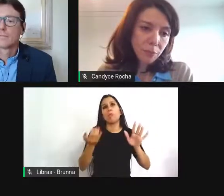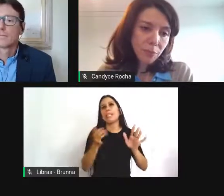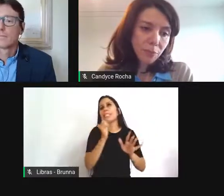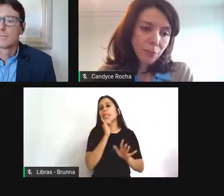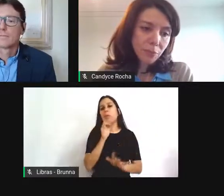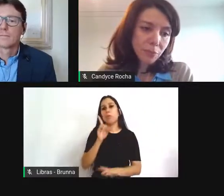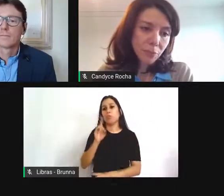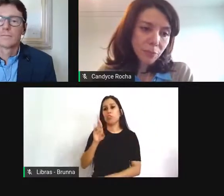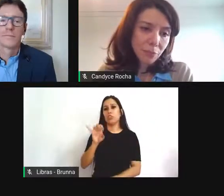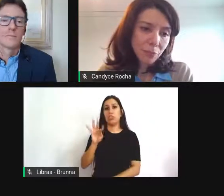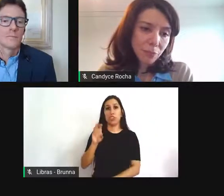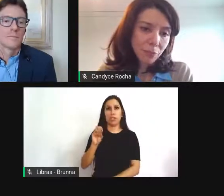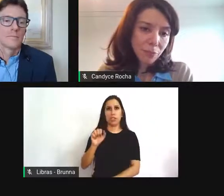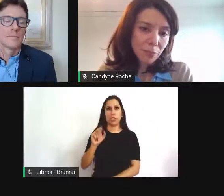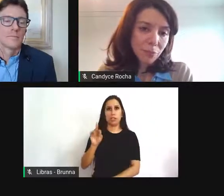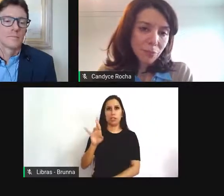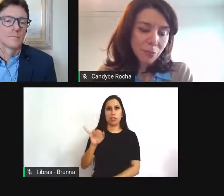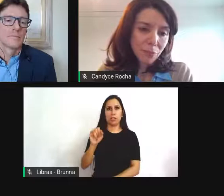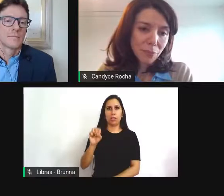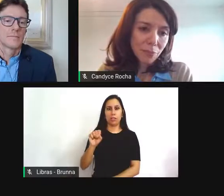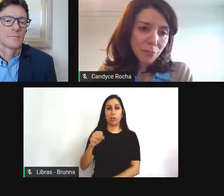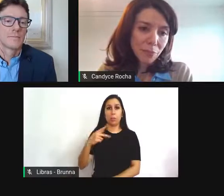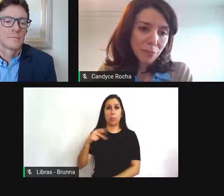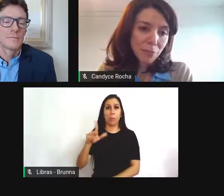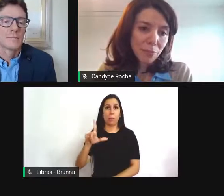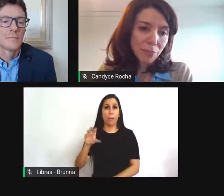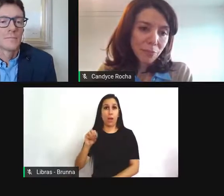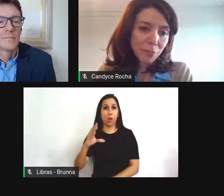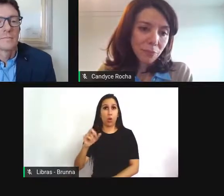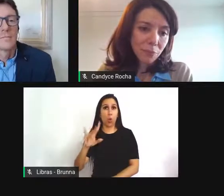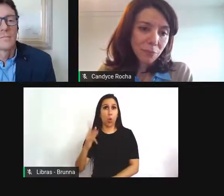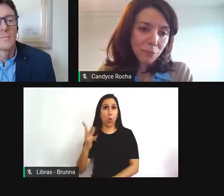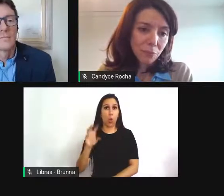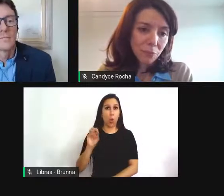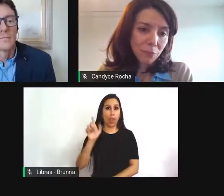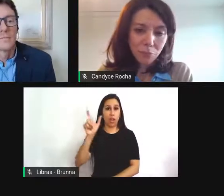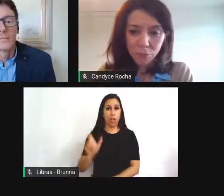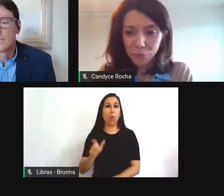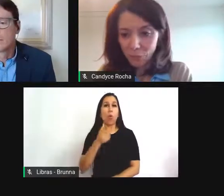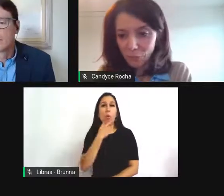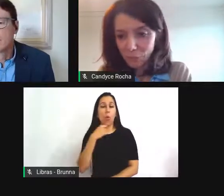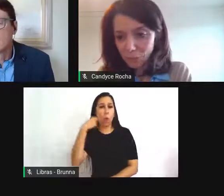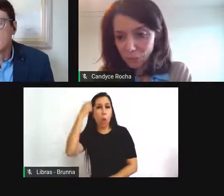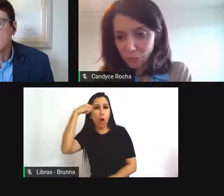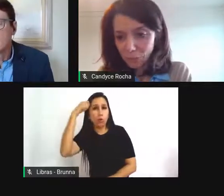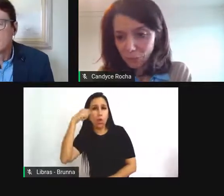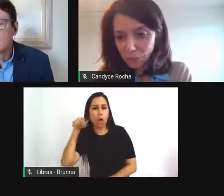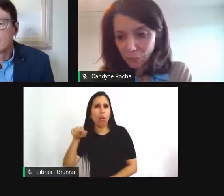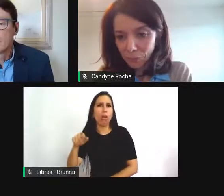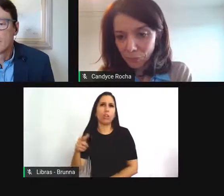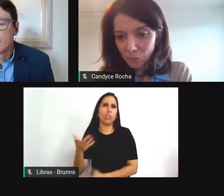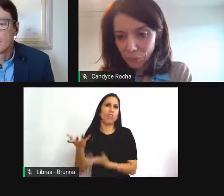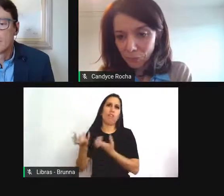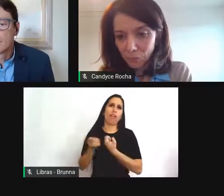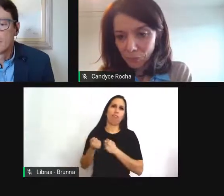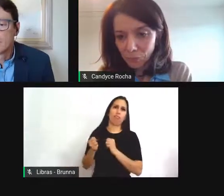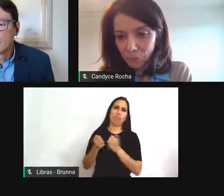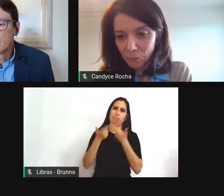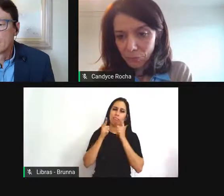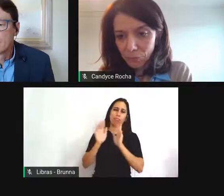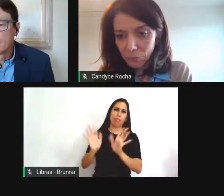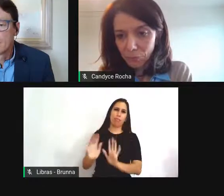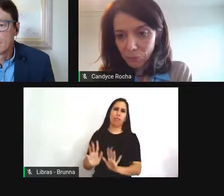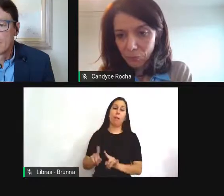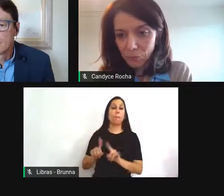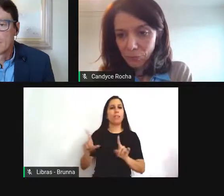mas você também não vai ter que pagar. Então, há um certo custo de transação mesmo nisso, né?